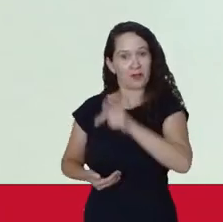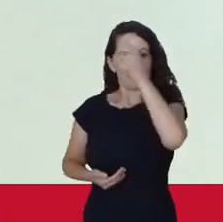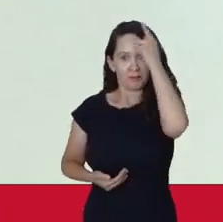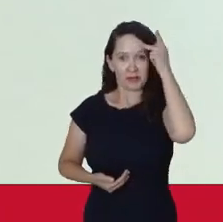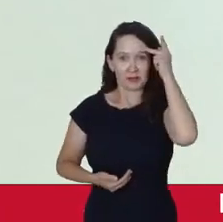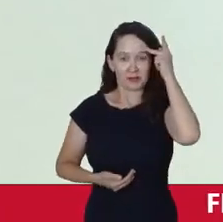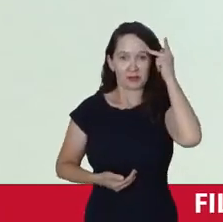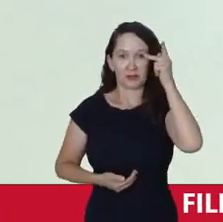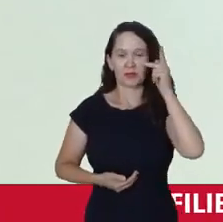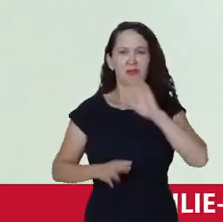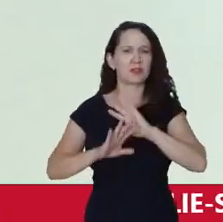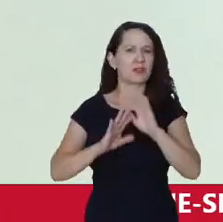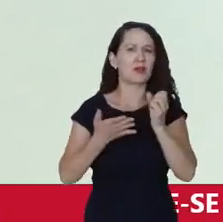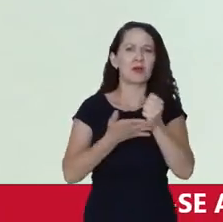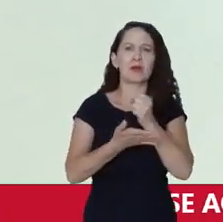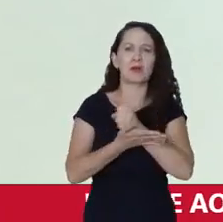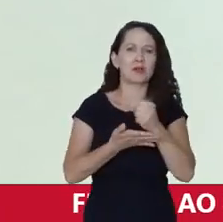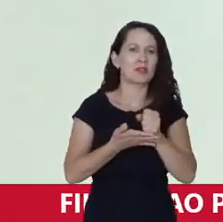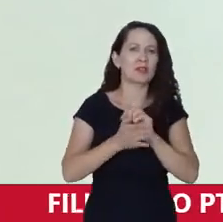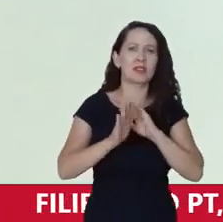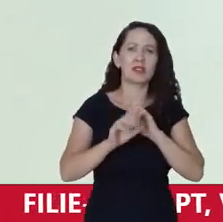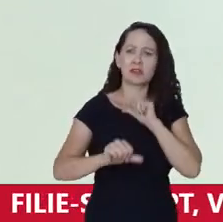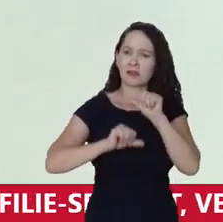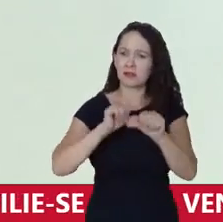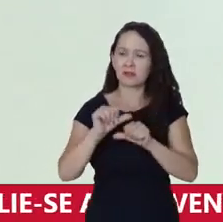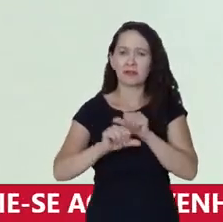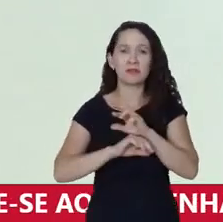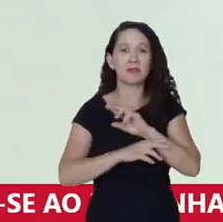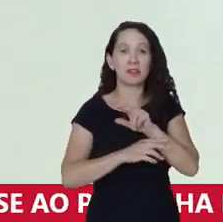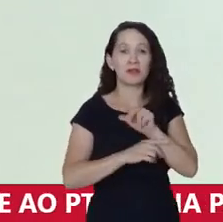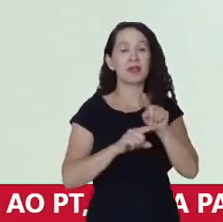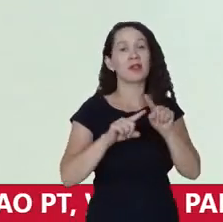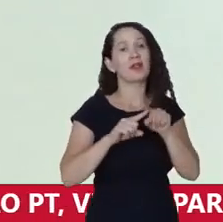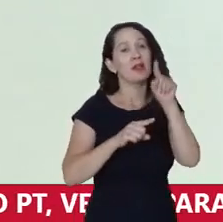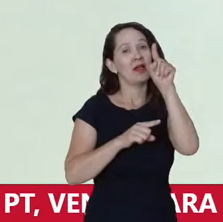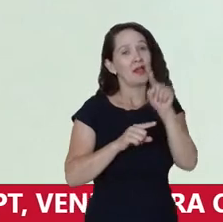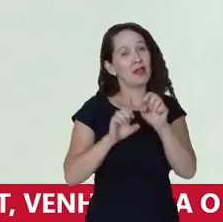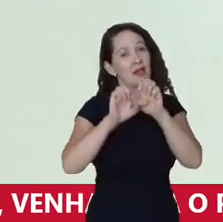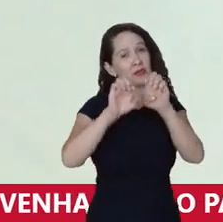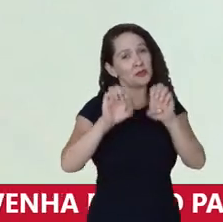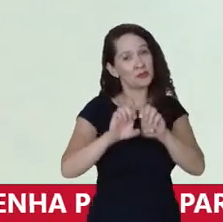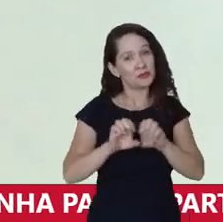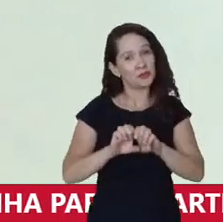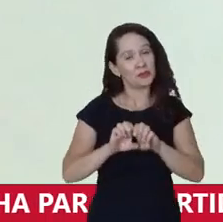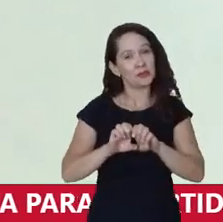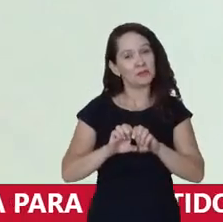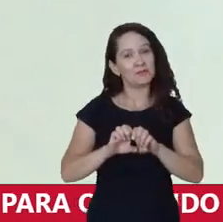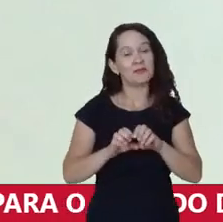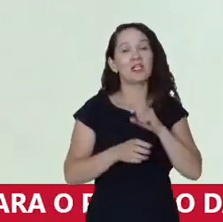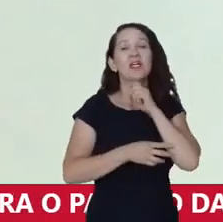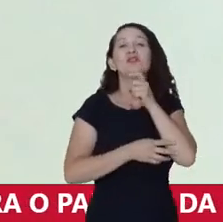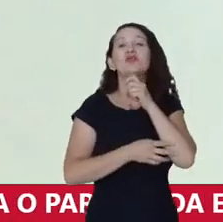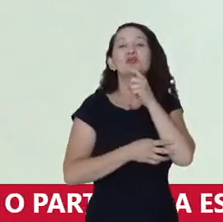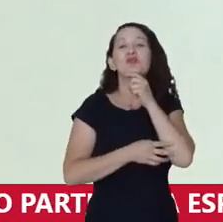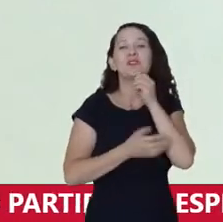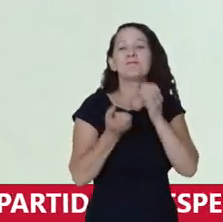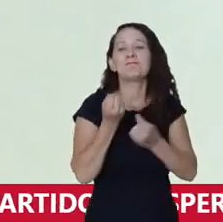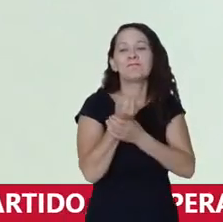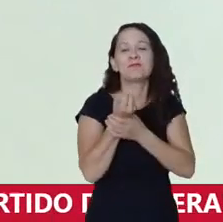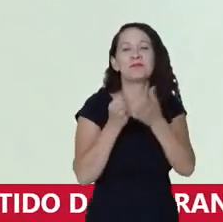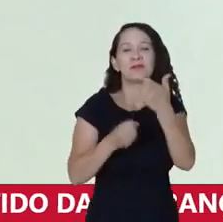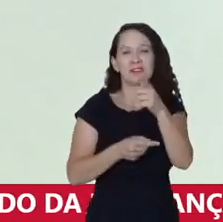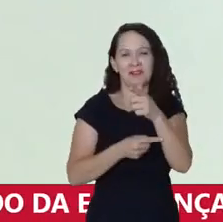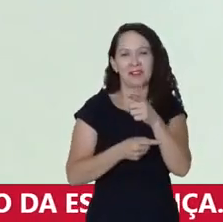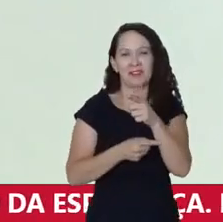do empregado que vai ser contratado para fazer isso, a professora, mas é da incerteza, a insegurança que isso